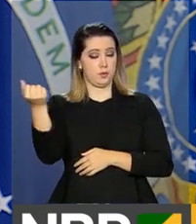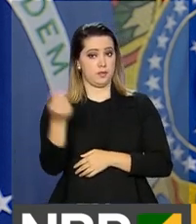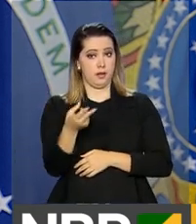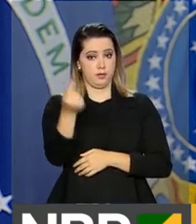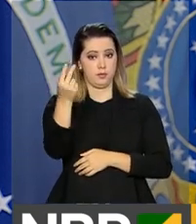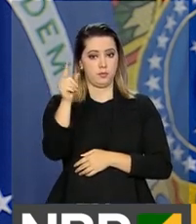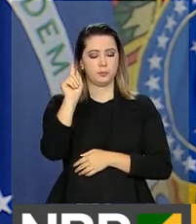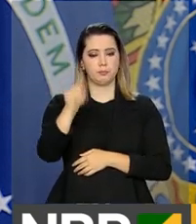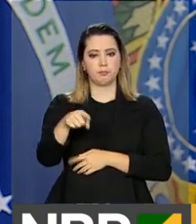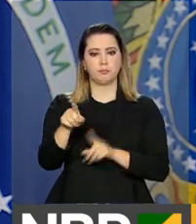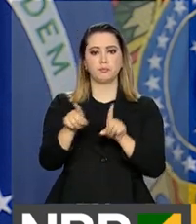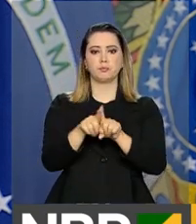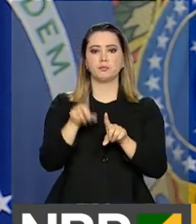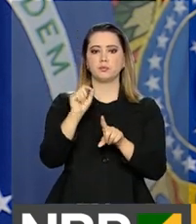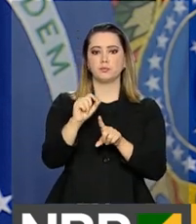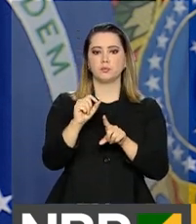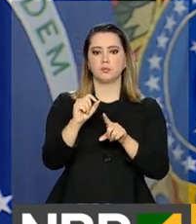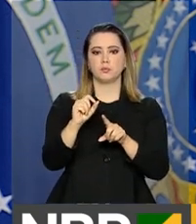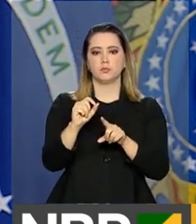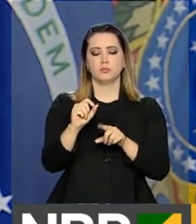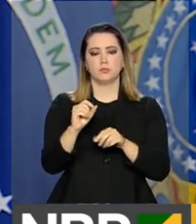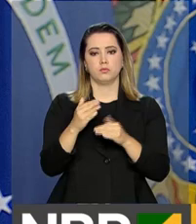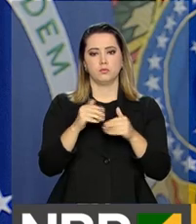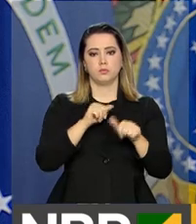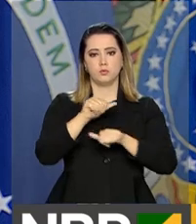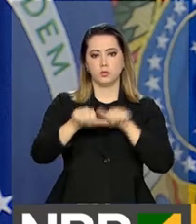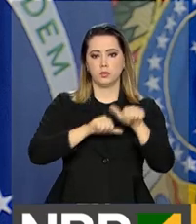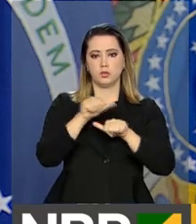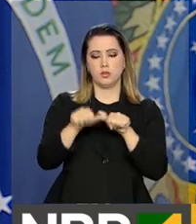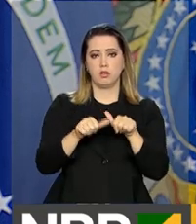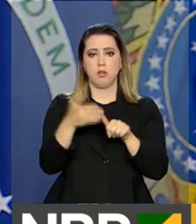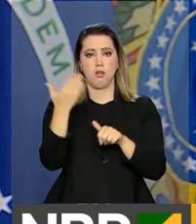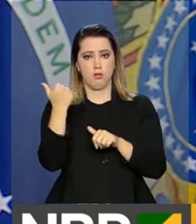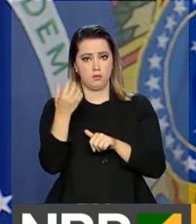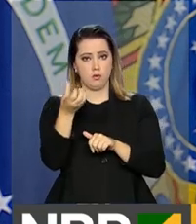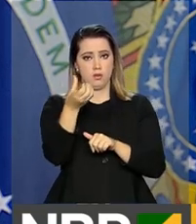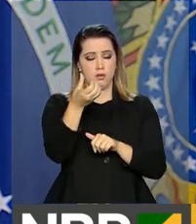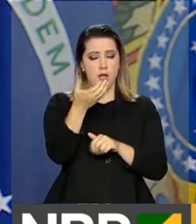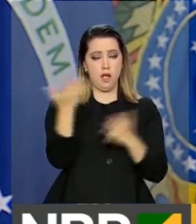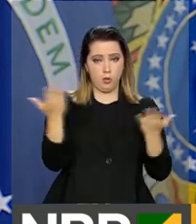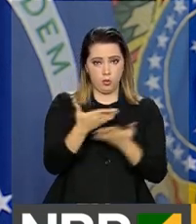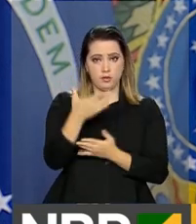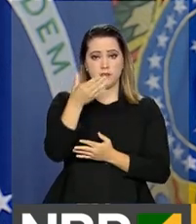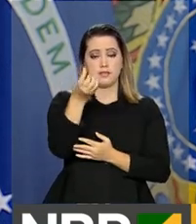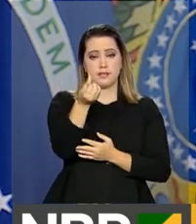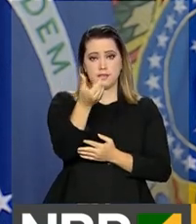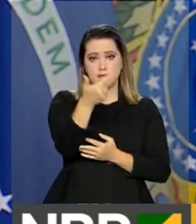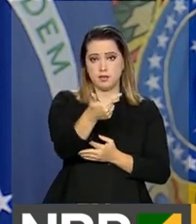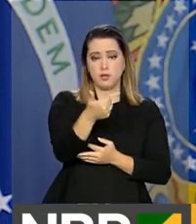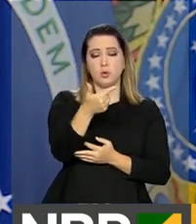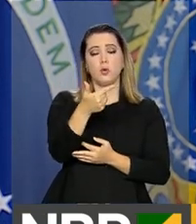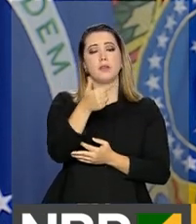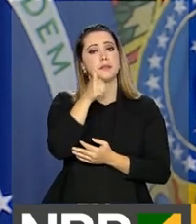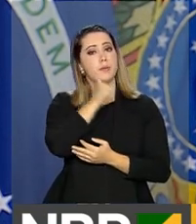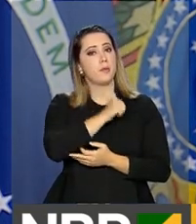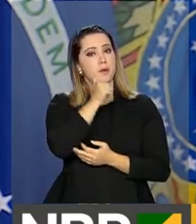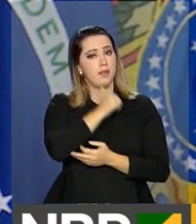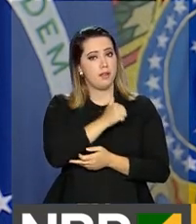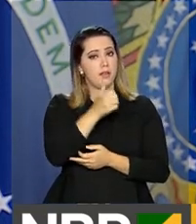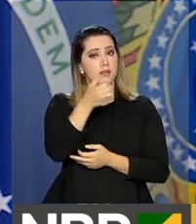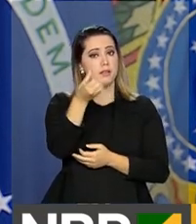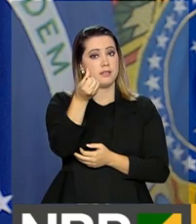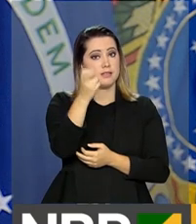do pis/pasep passa a ser de 62 anos para as mulheres e 65 anos